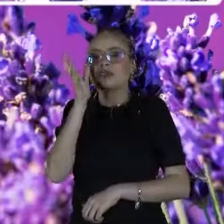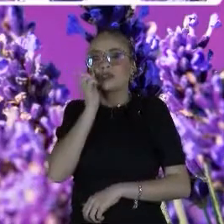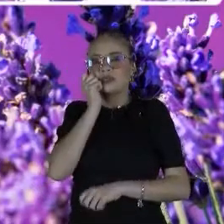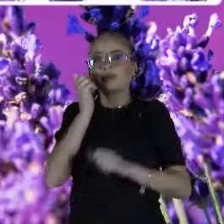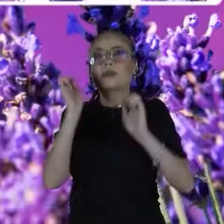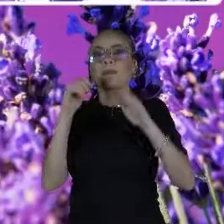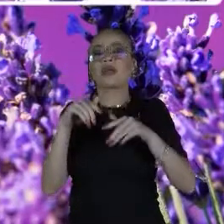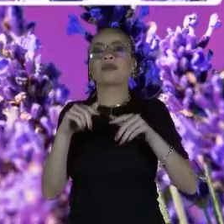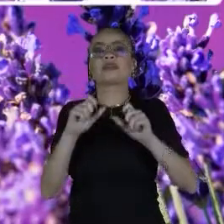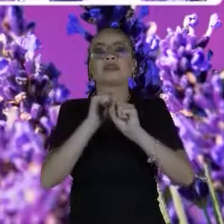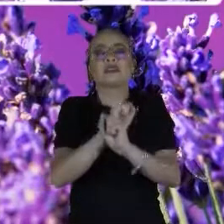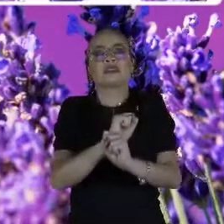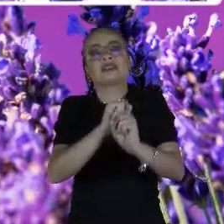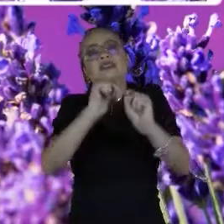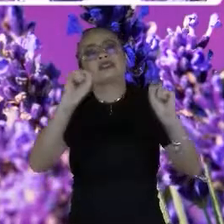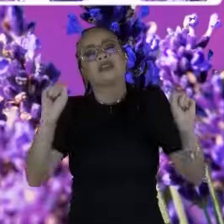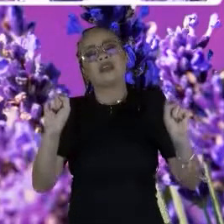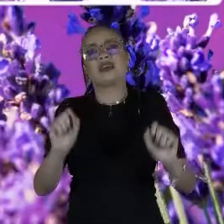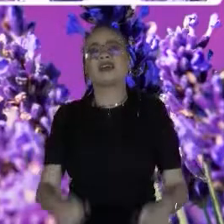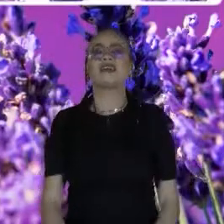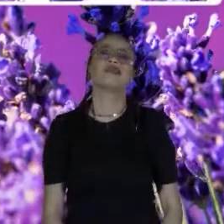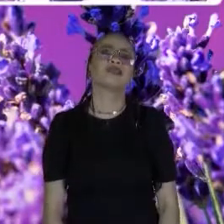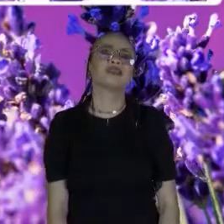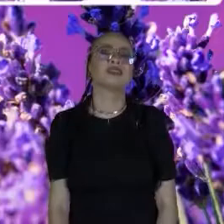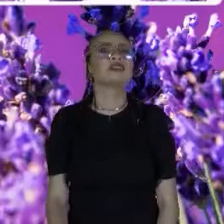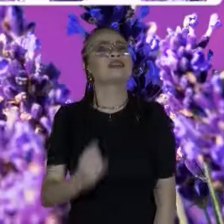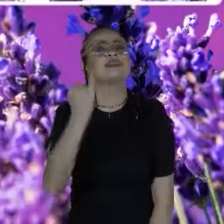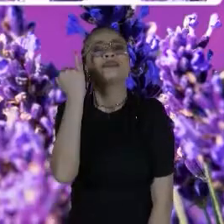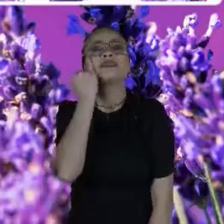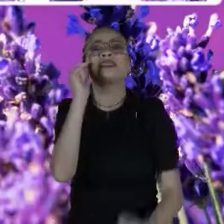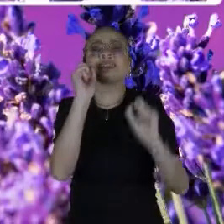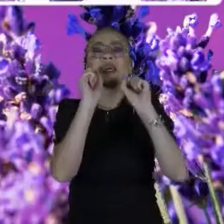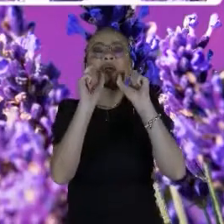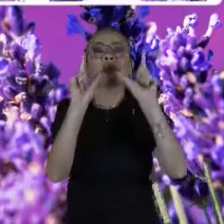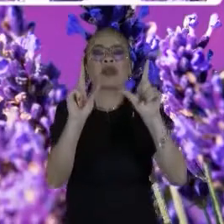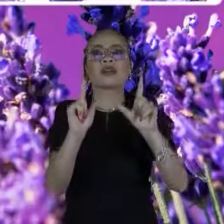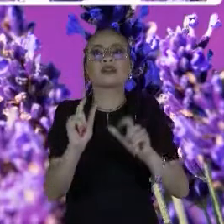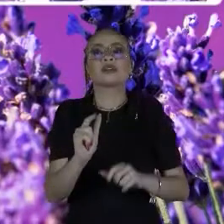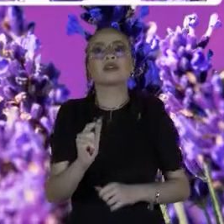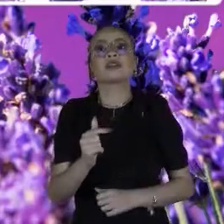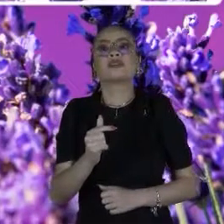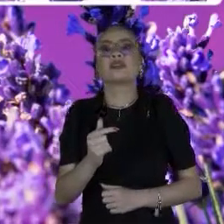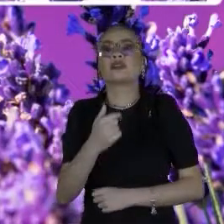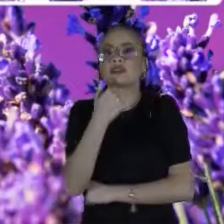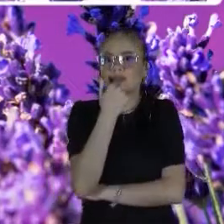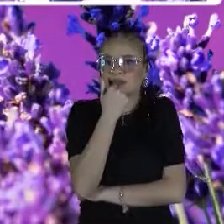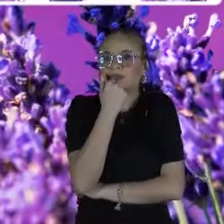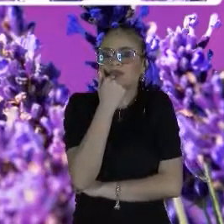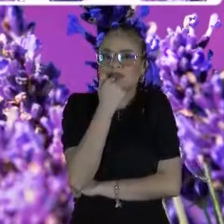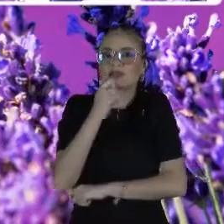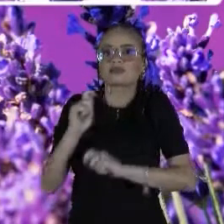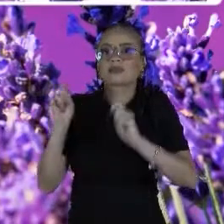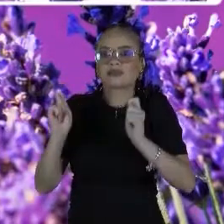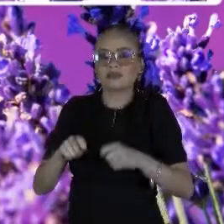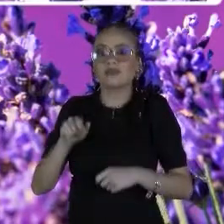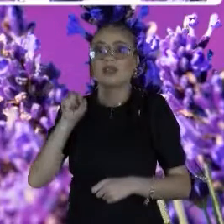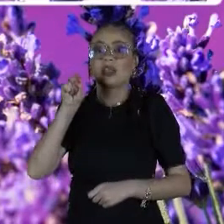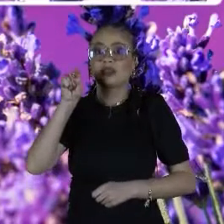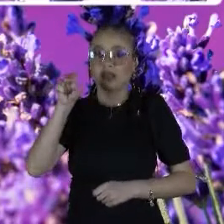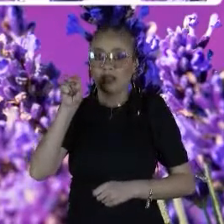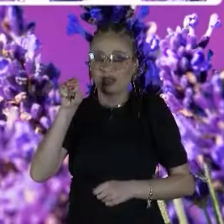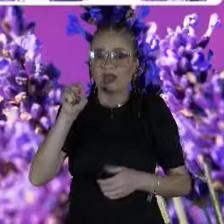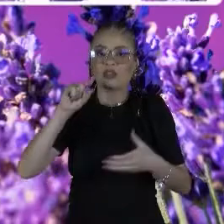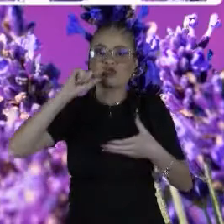dava aquela preguicinha aquela dificuldade de sair da cama então eu queria muito conhecer o óleo de lavanda e óleo de lavanda